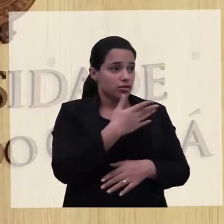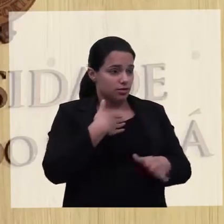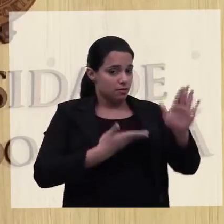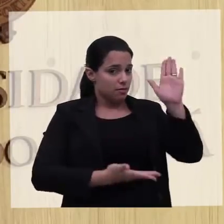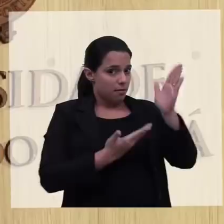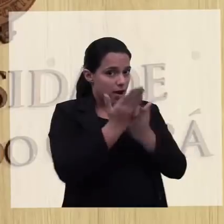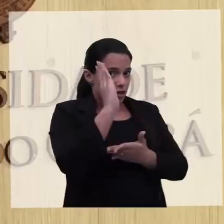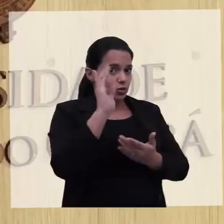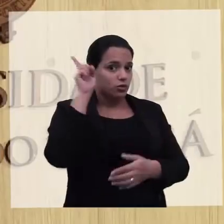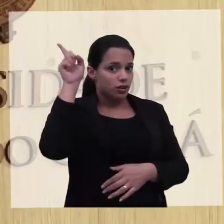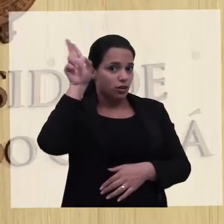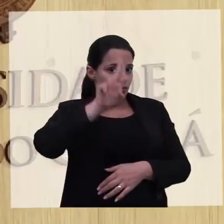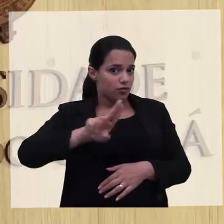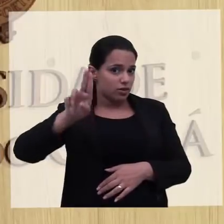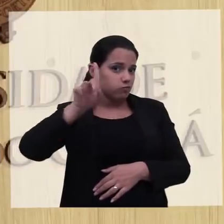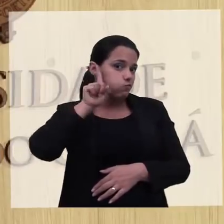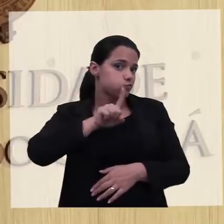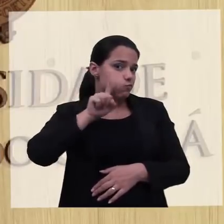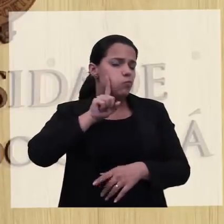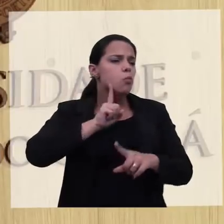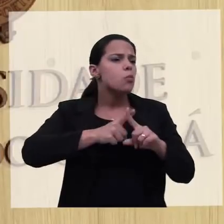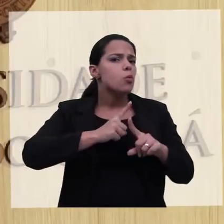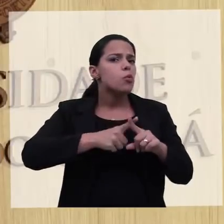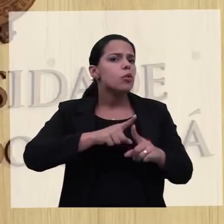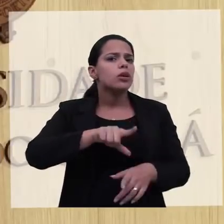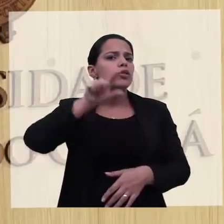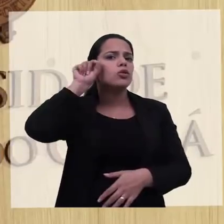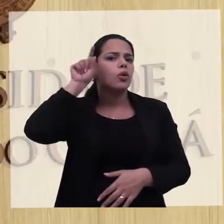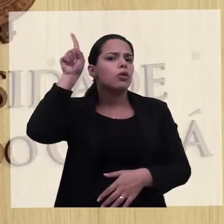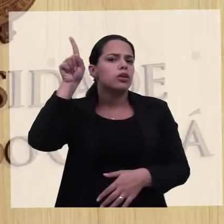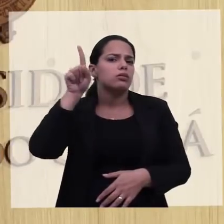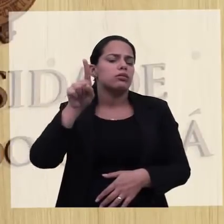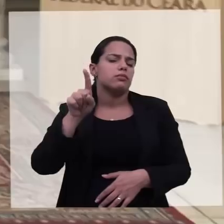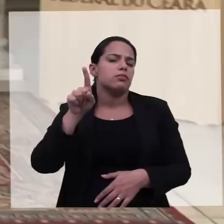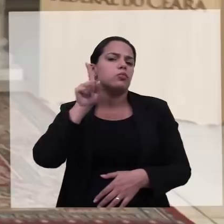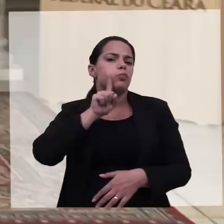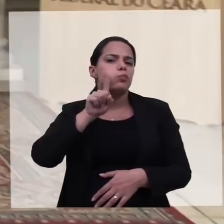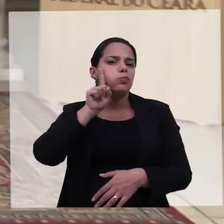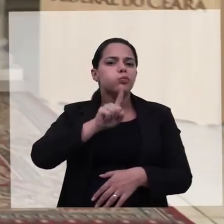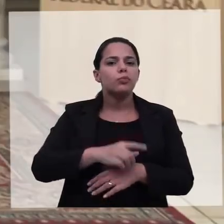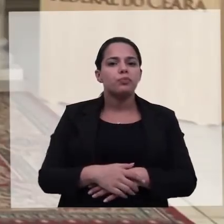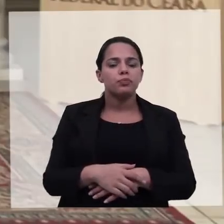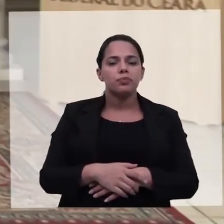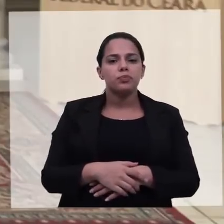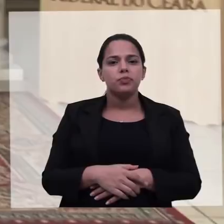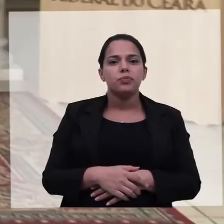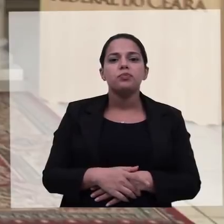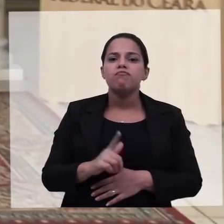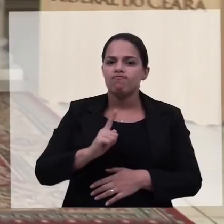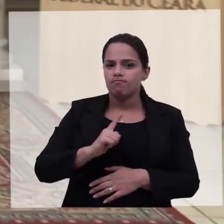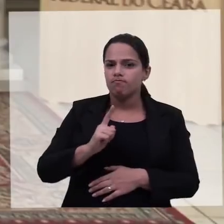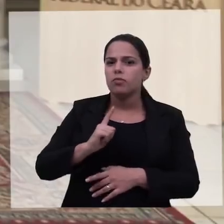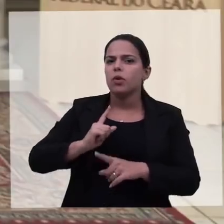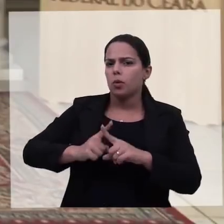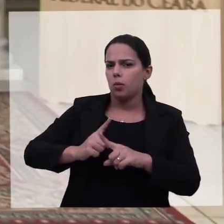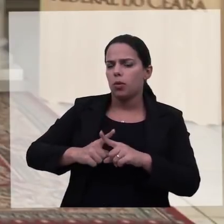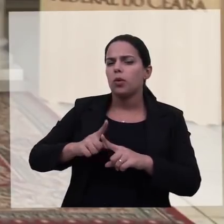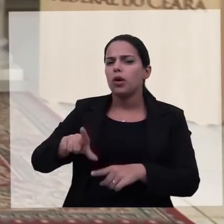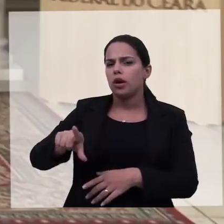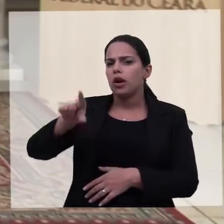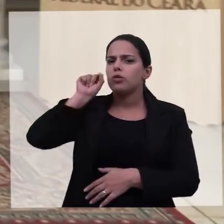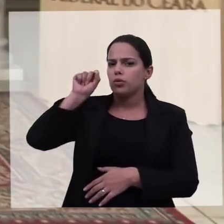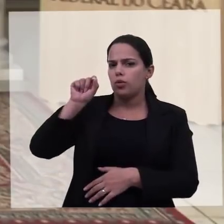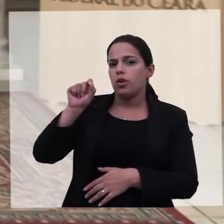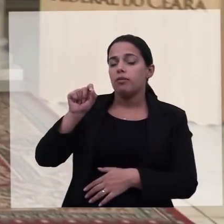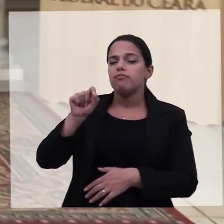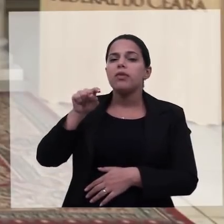lá na Universidade do Arizona, nos Estados Unidos. Por que a escolha dessa universidade, professora? Teve uma razão forte, por exemplo, porque o Centro